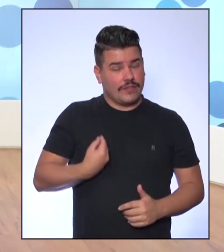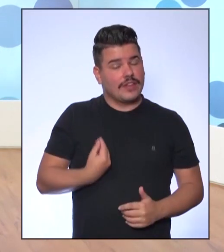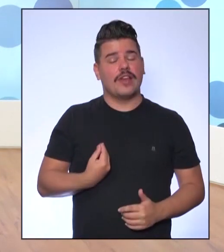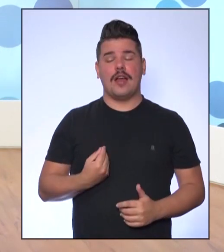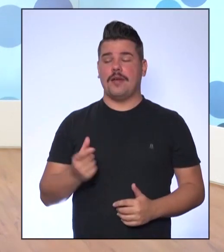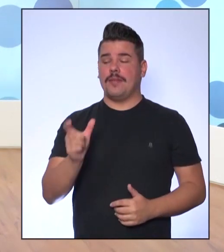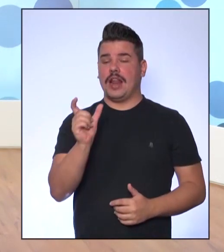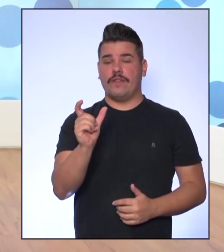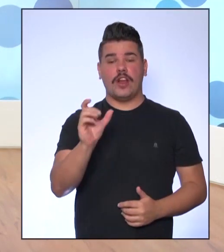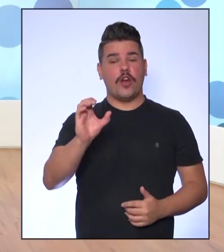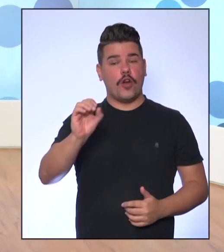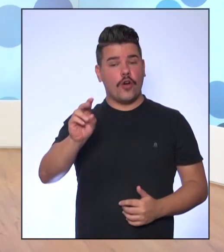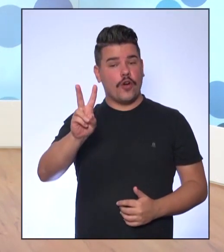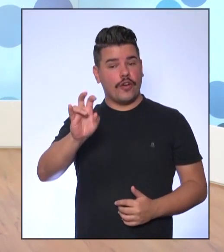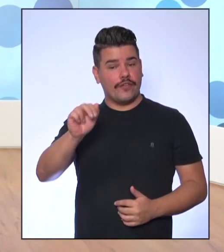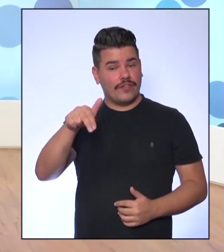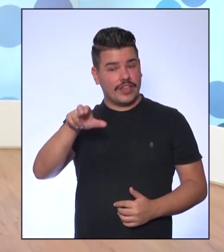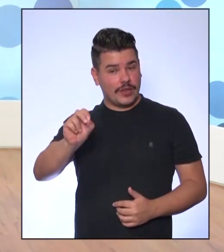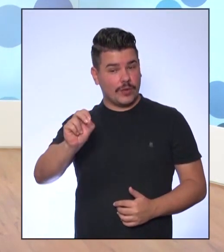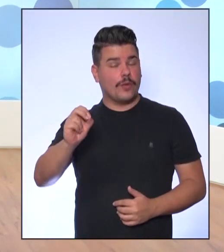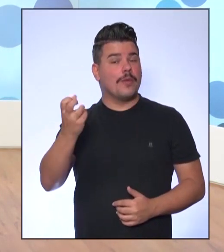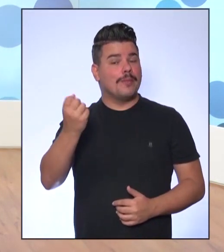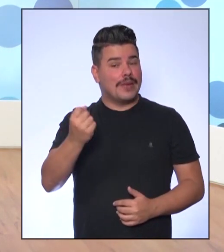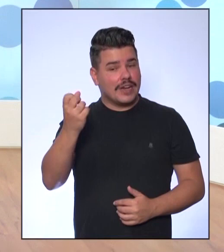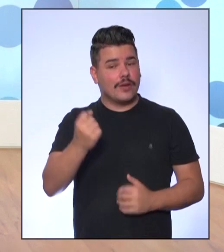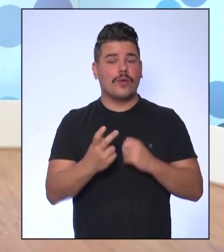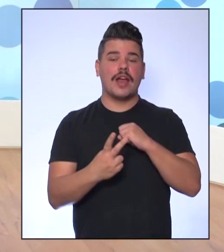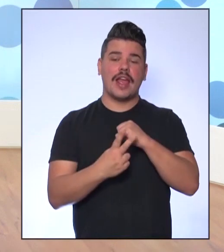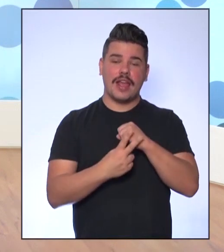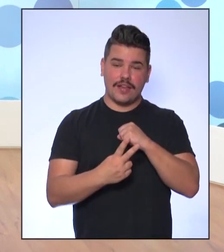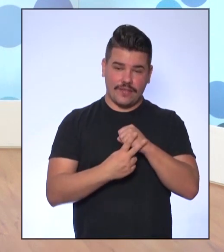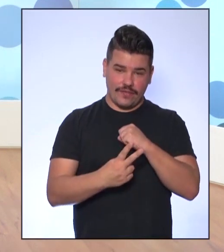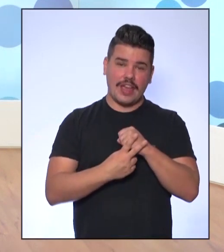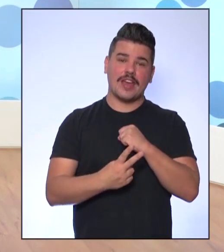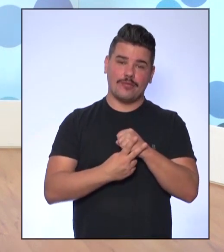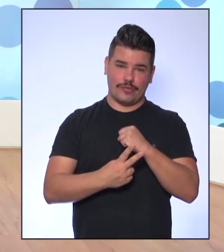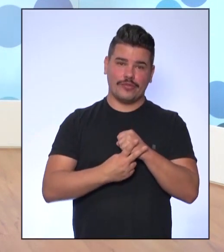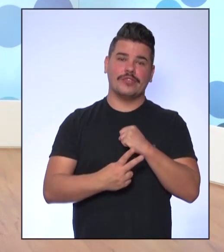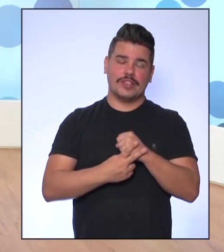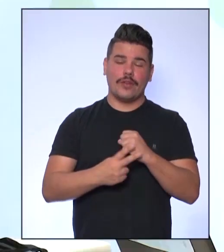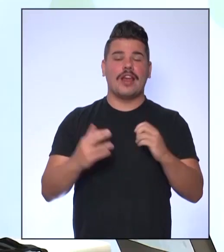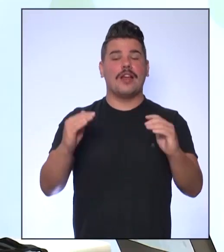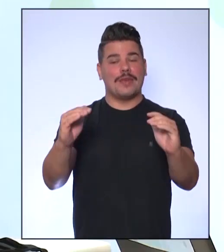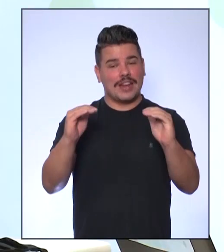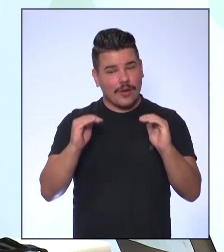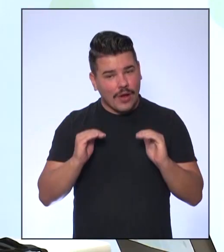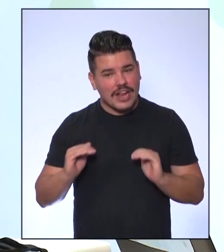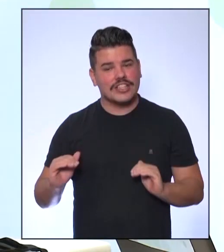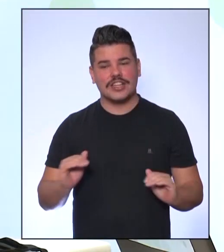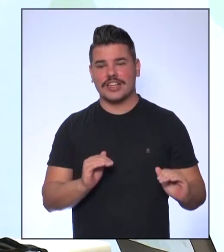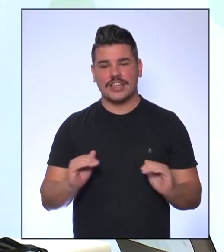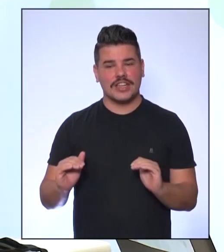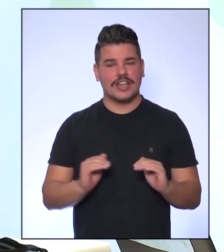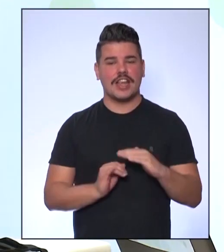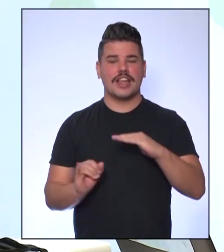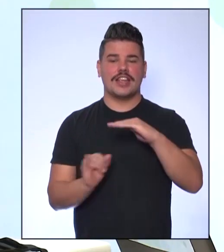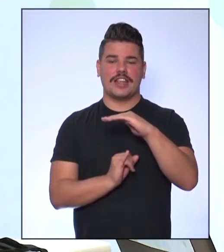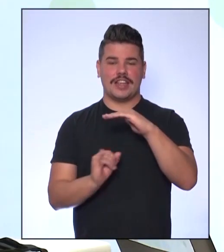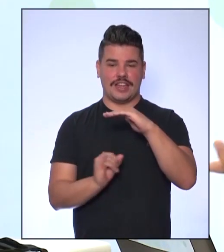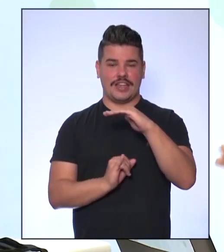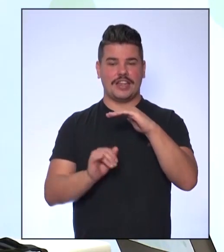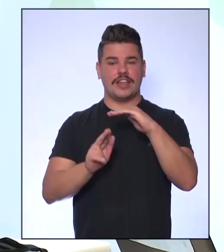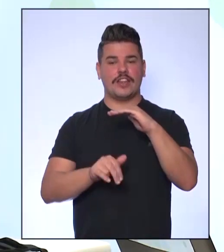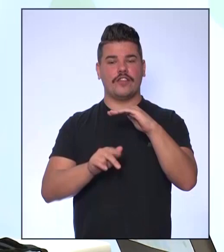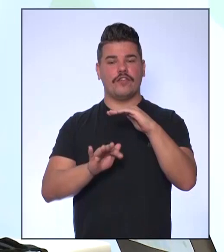branco refere-se ao verbo, verbo ouvir. O verbo né? ouvir. Então, uma linguagem, né, informal